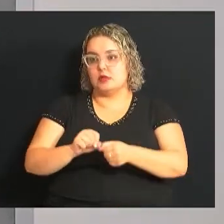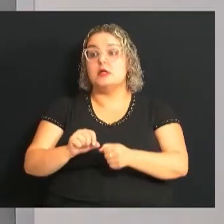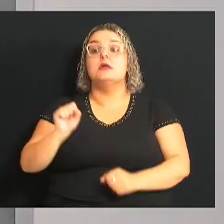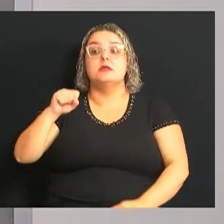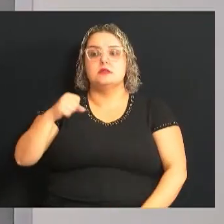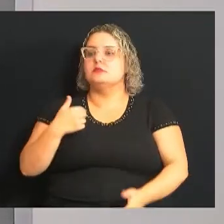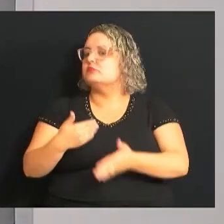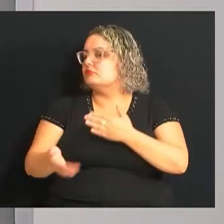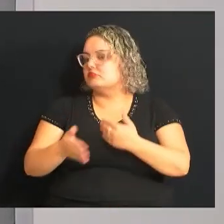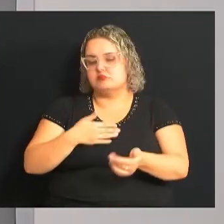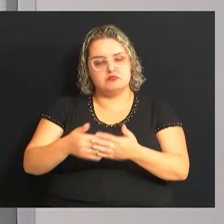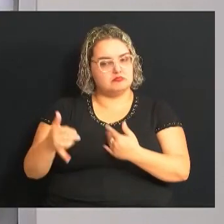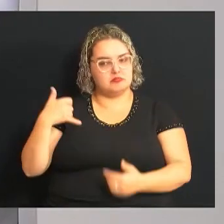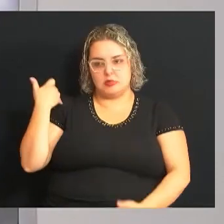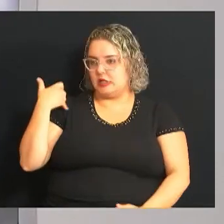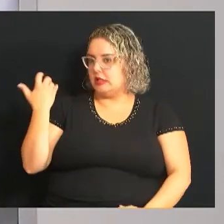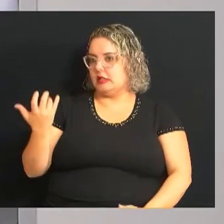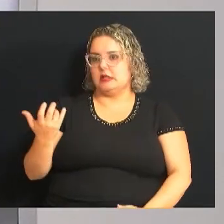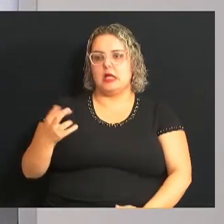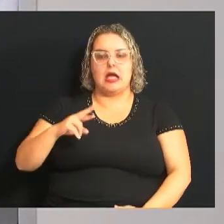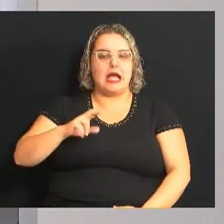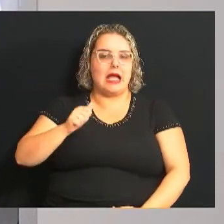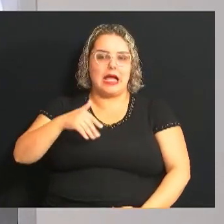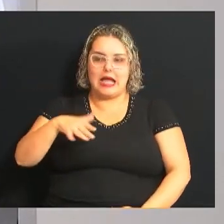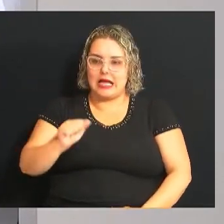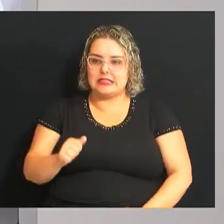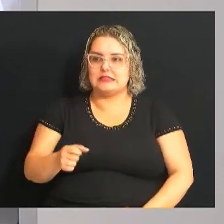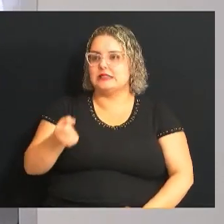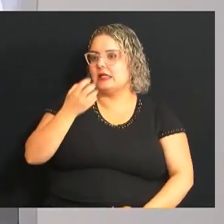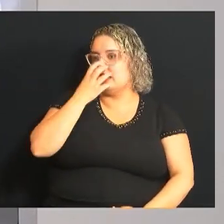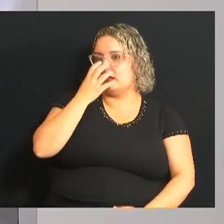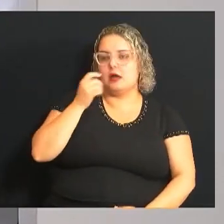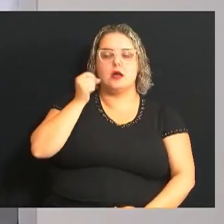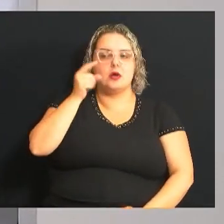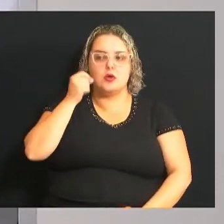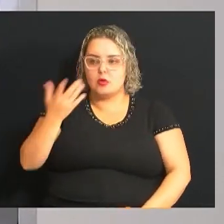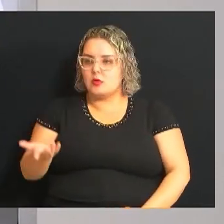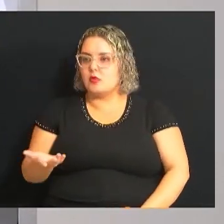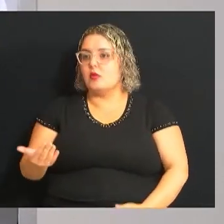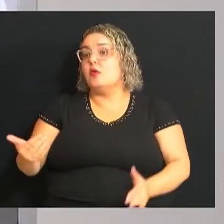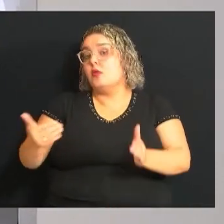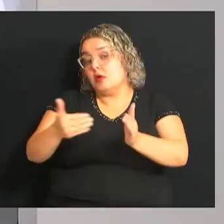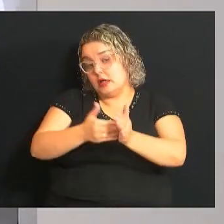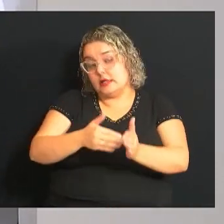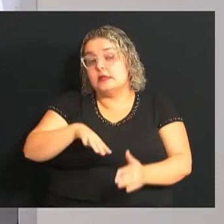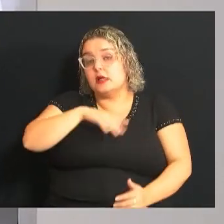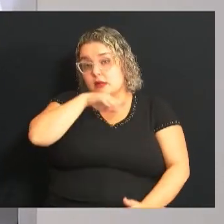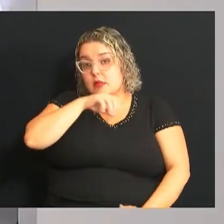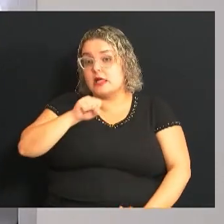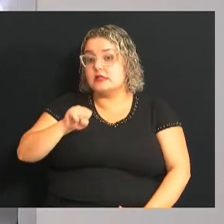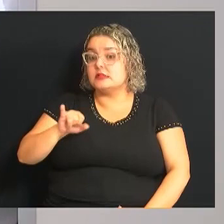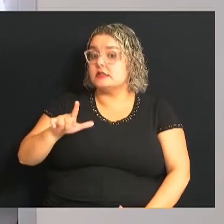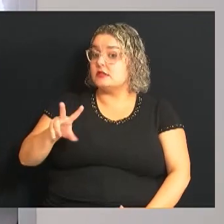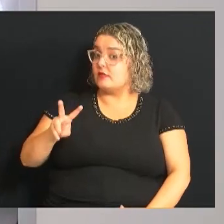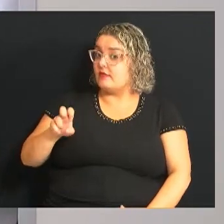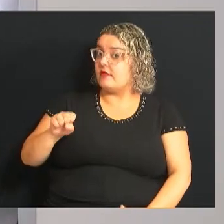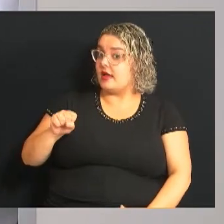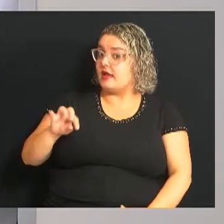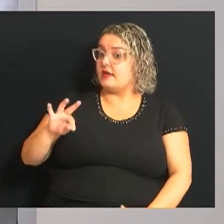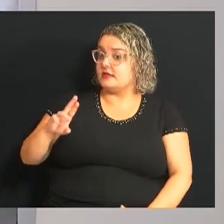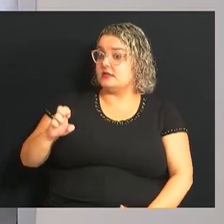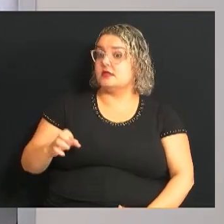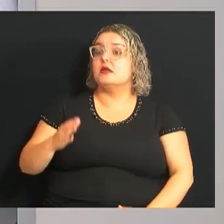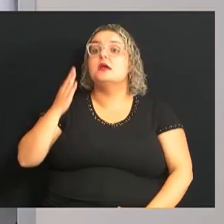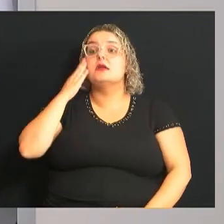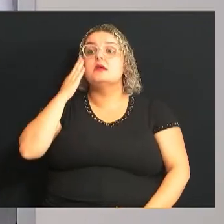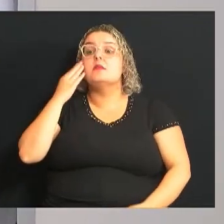idade do animal, da raça, se é gato ou cachorro, né, ou até mesmo animais silvestres, o ideal é saber realmente como